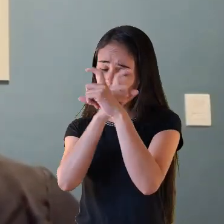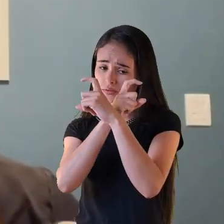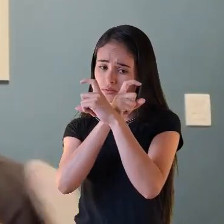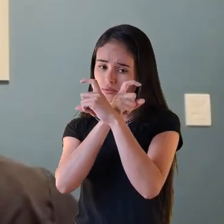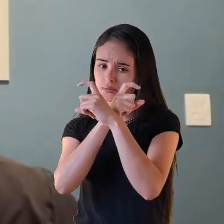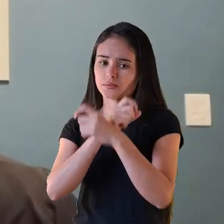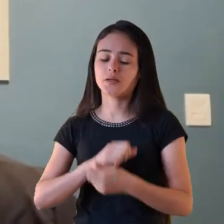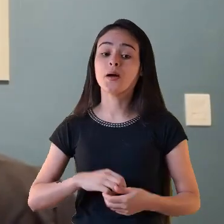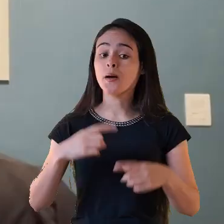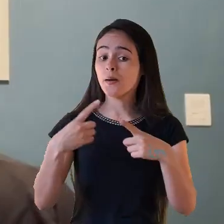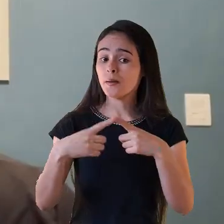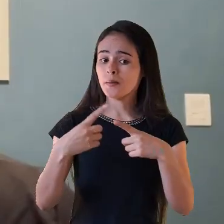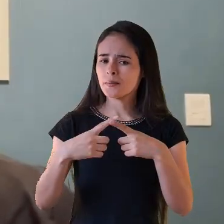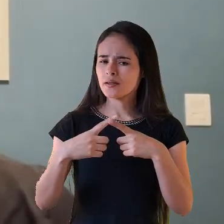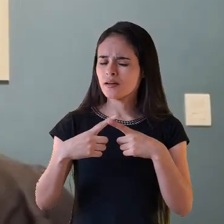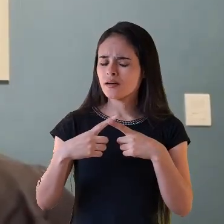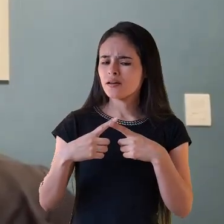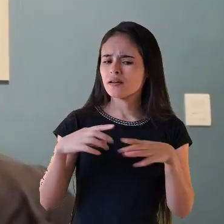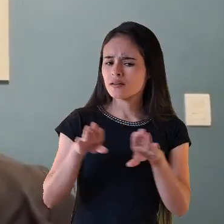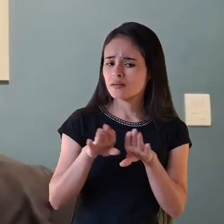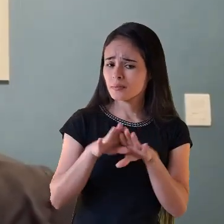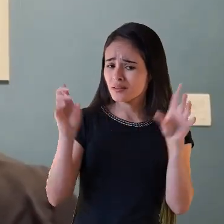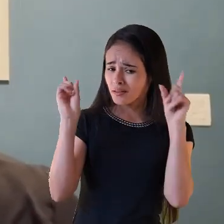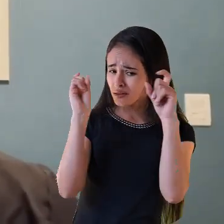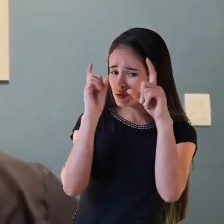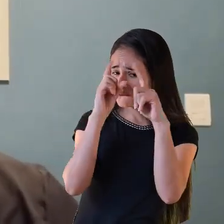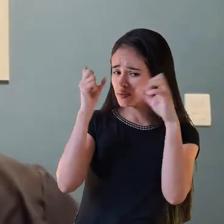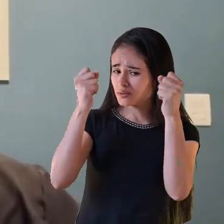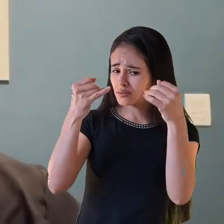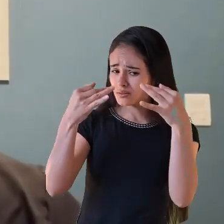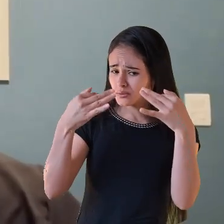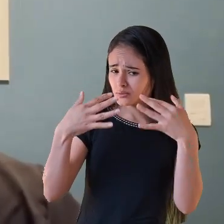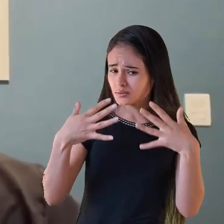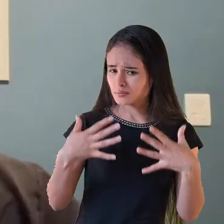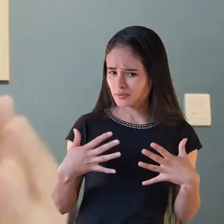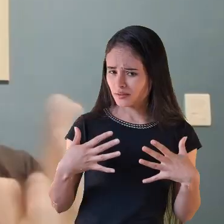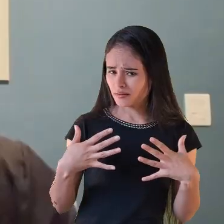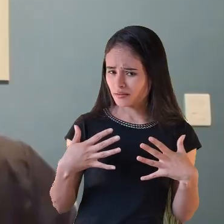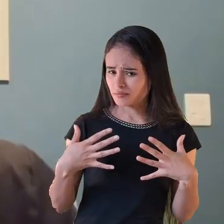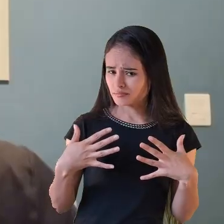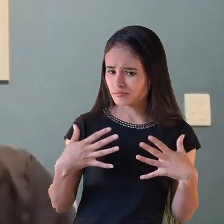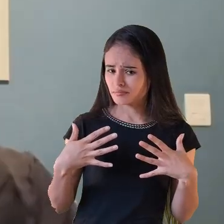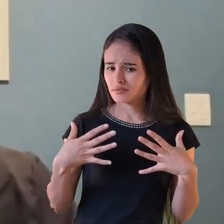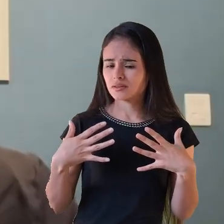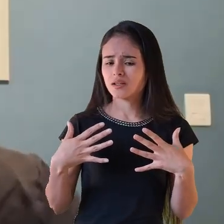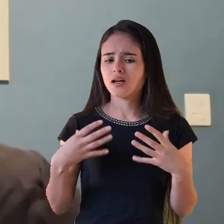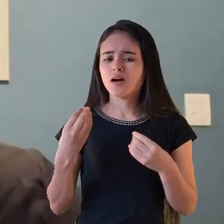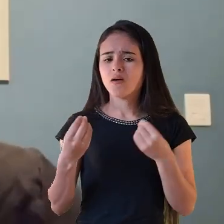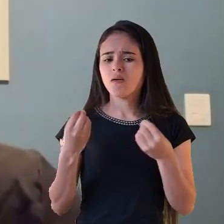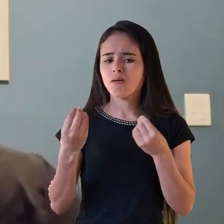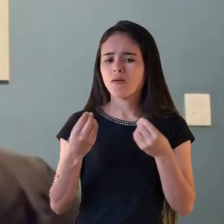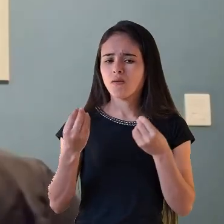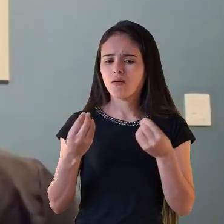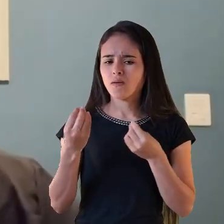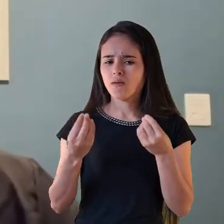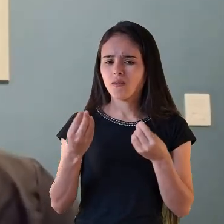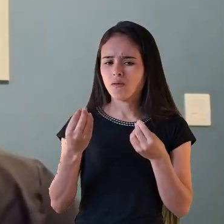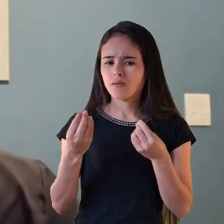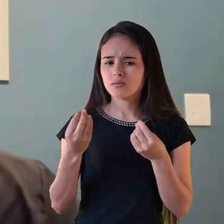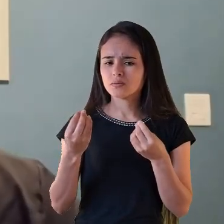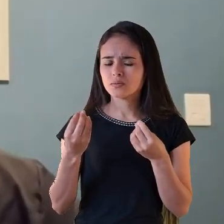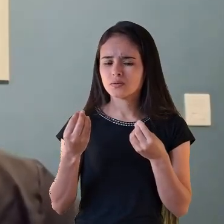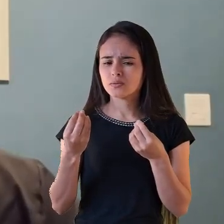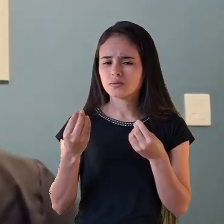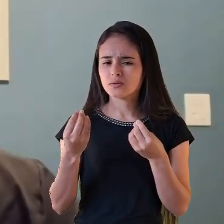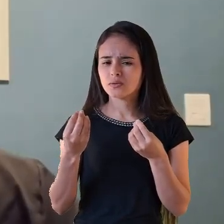tanta riqueza tem também tanta desigualdade. Então foi isso a nossa inspiração para o Projeto Querino. Foi